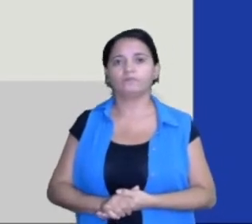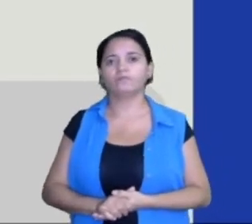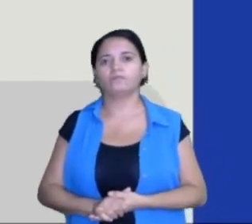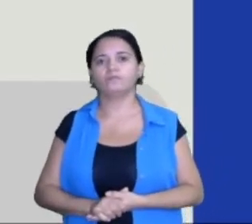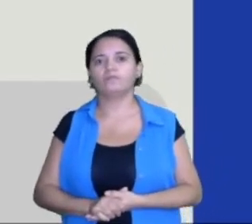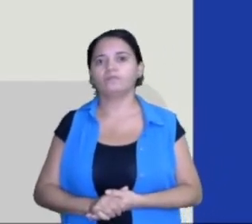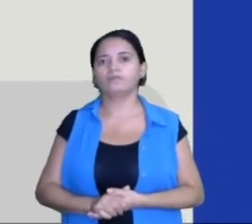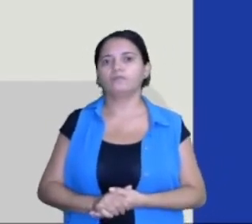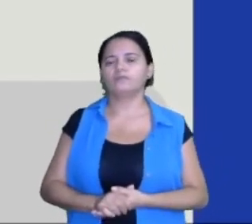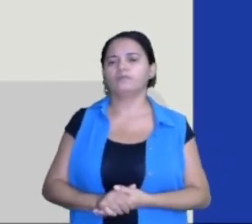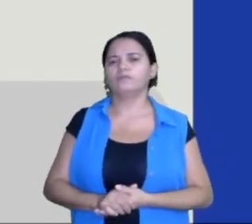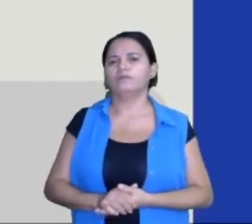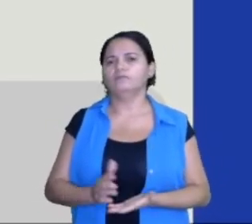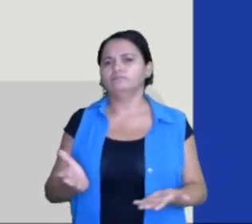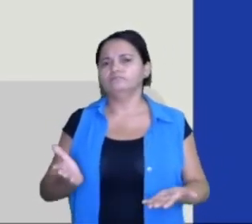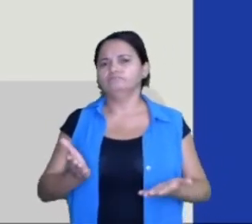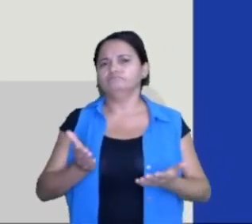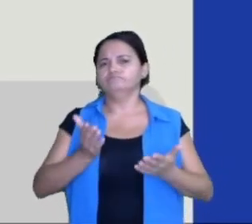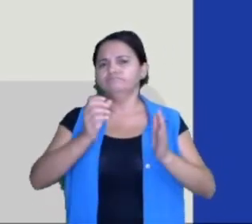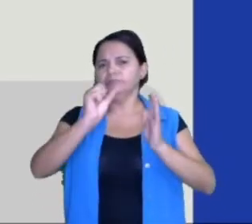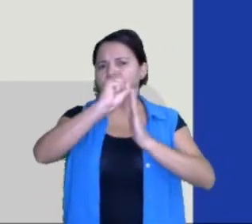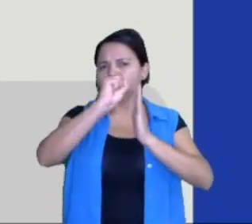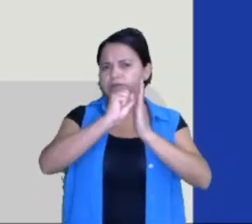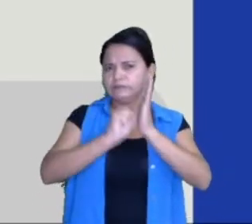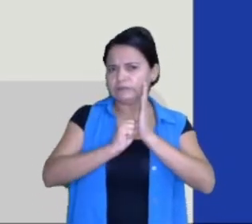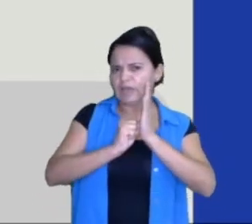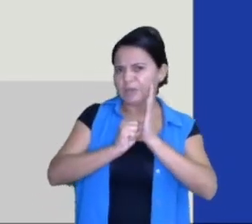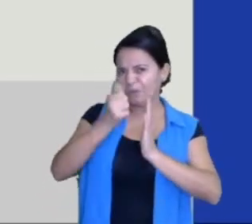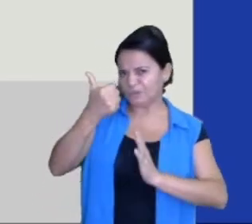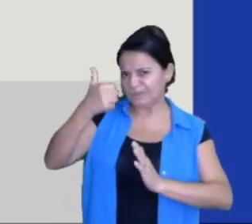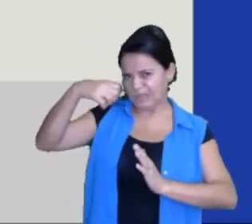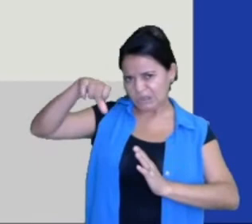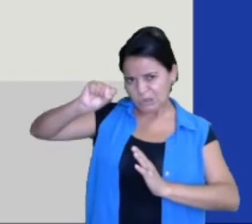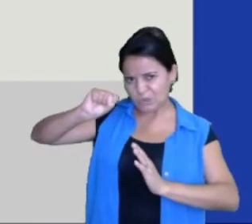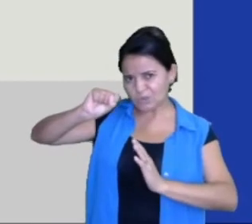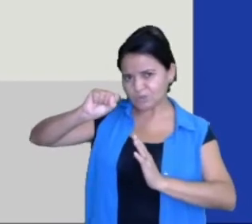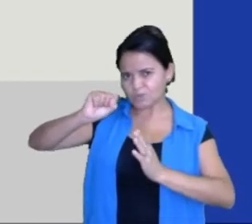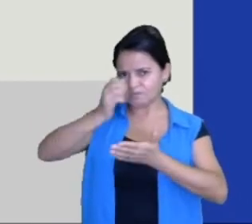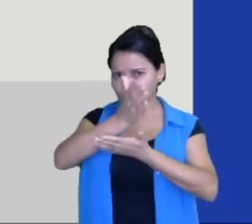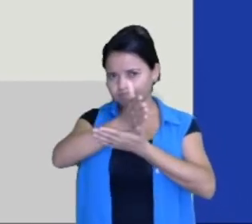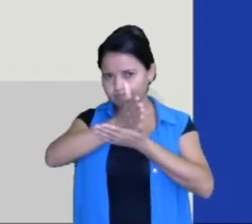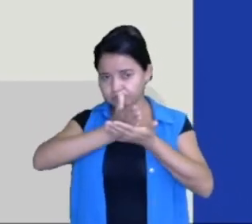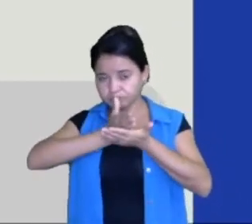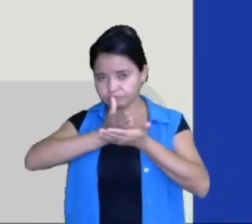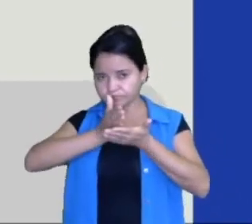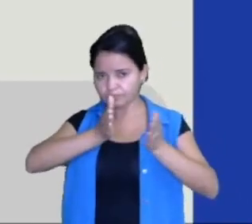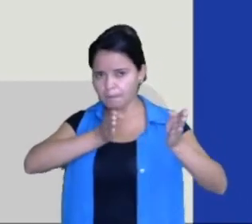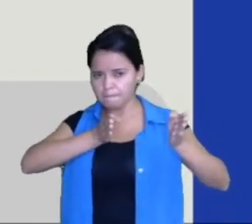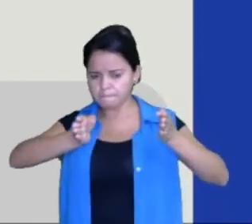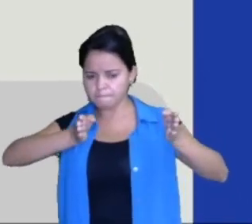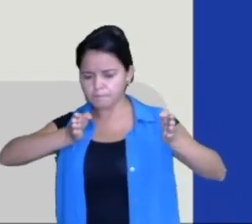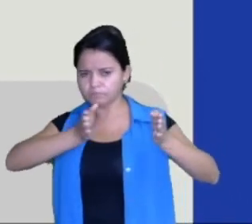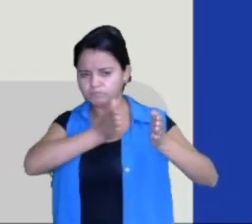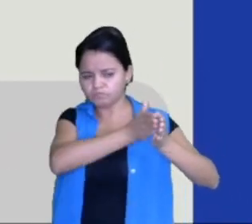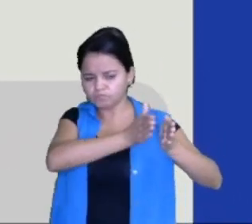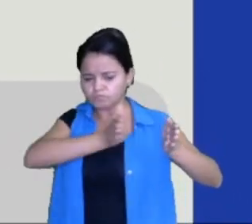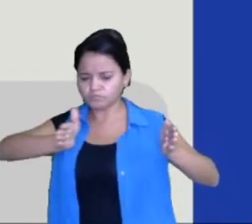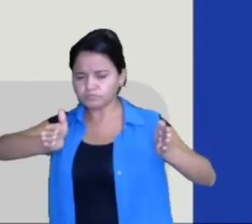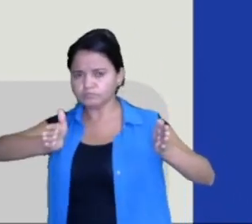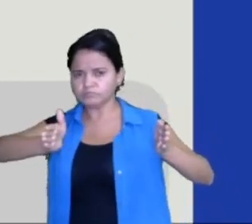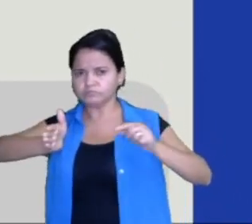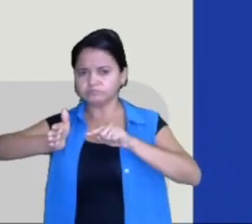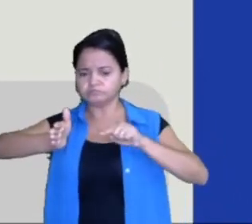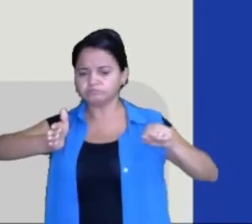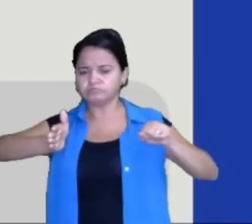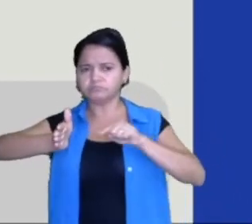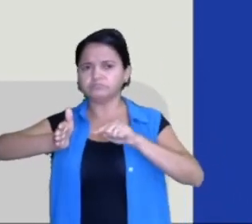do século XVIII, professor Flávio, segunda metade do século XVIII, que período seria esse, professor?